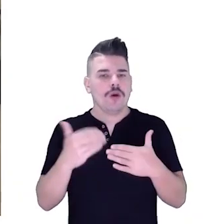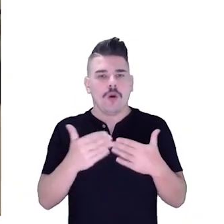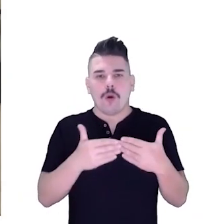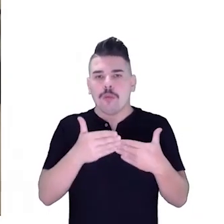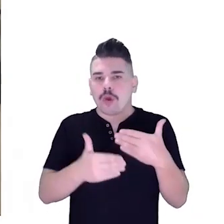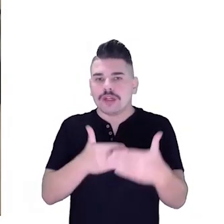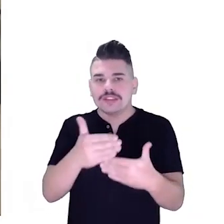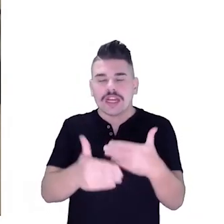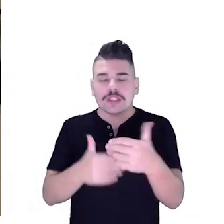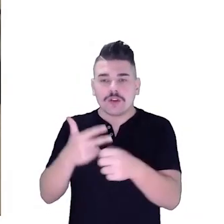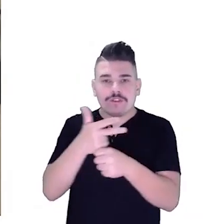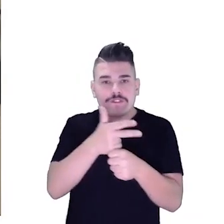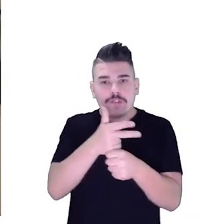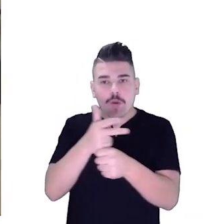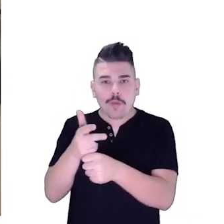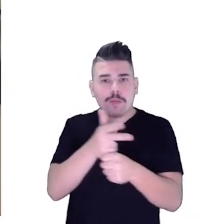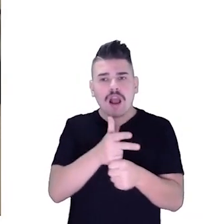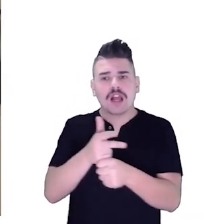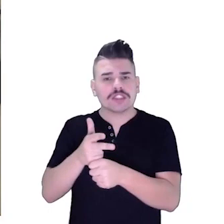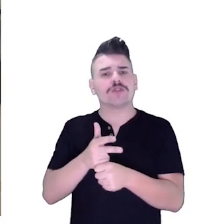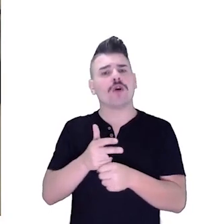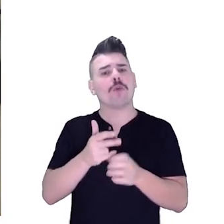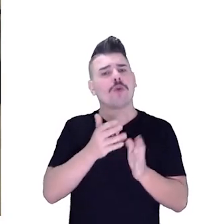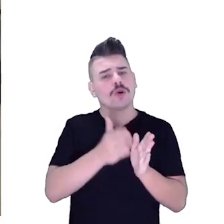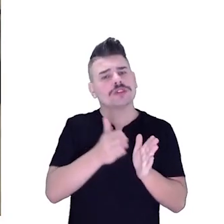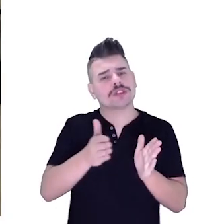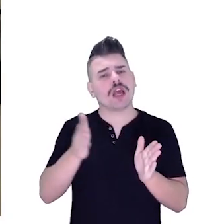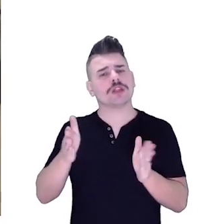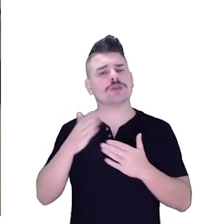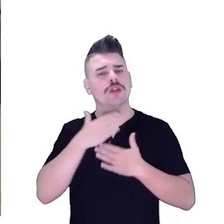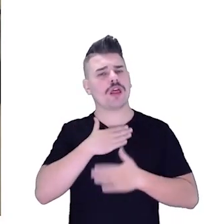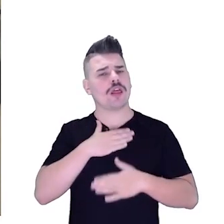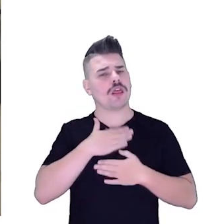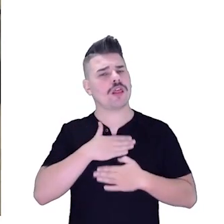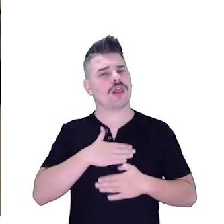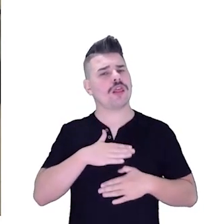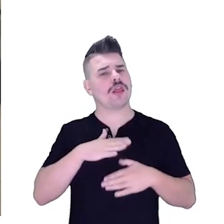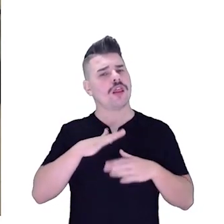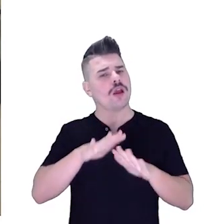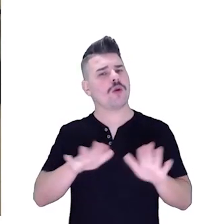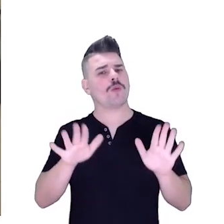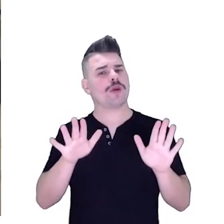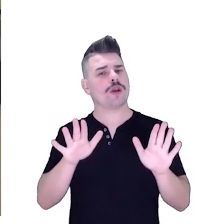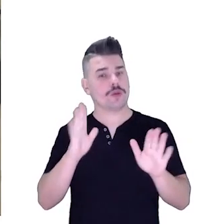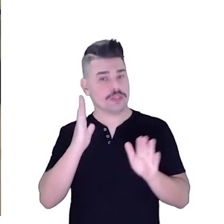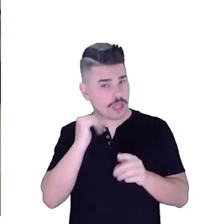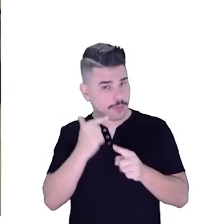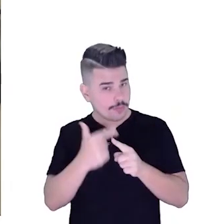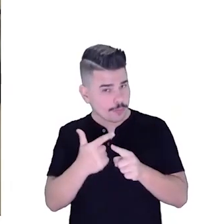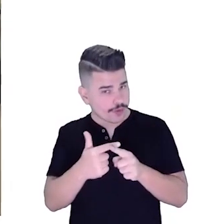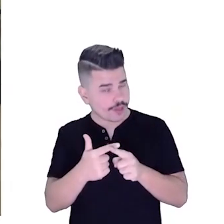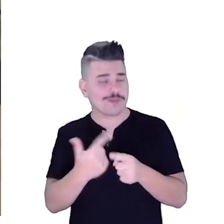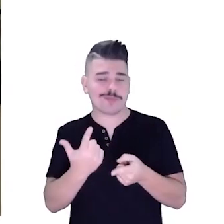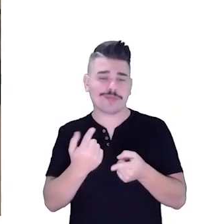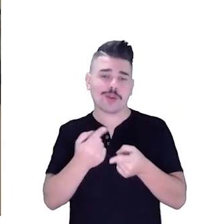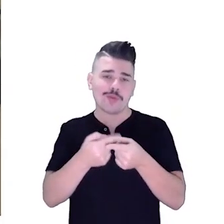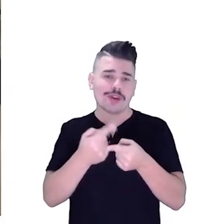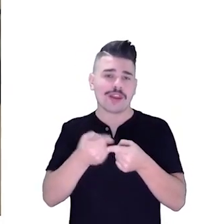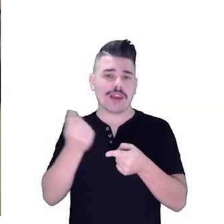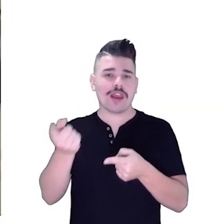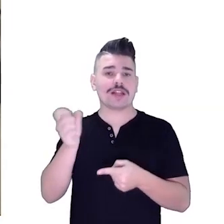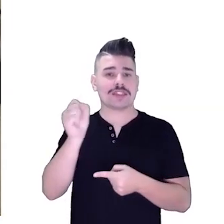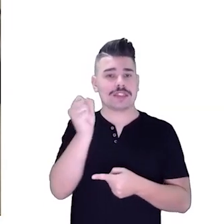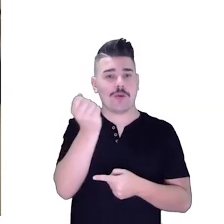o processo de filmagem em si foi um processo tranquilo. E ela atribui isso ao fato de